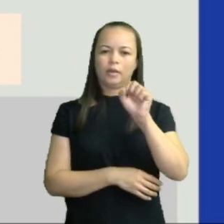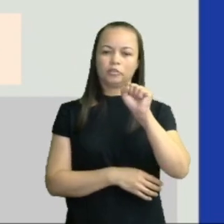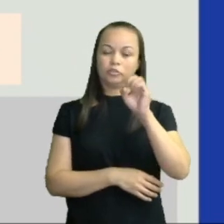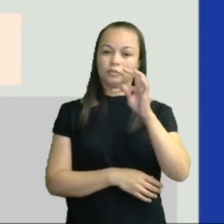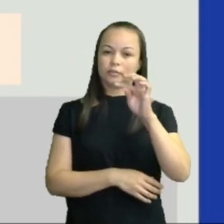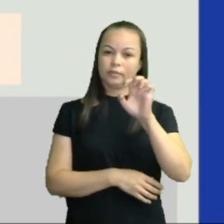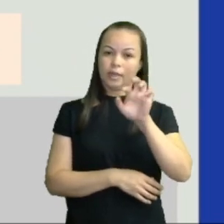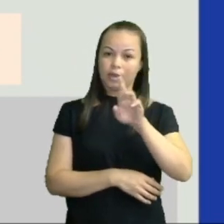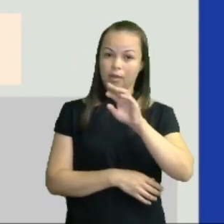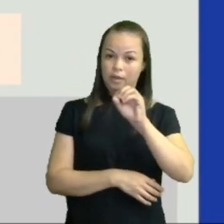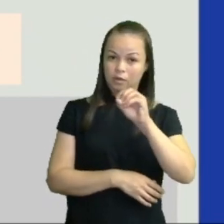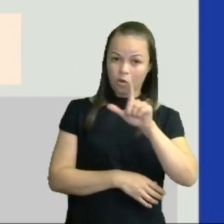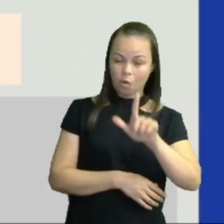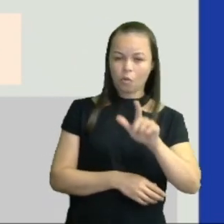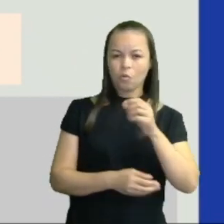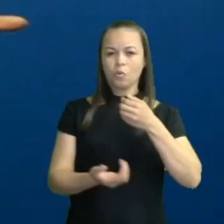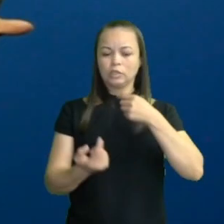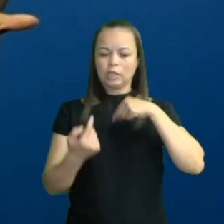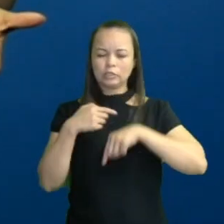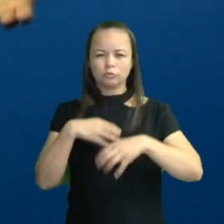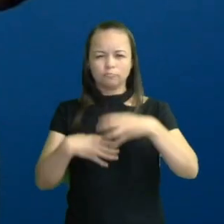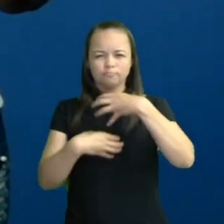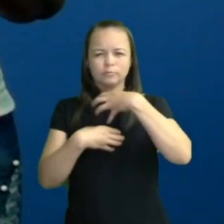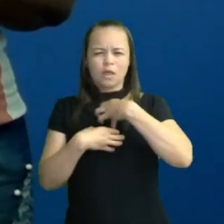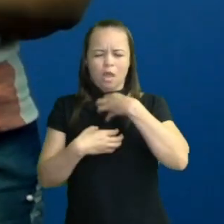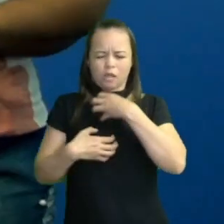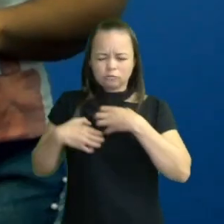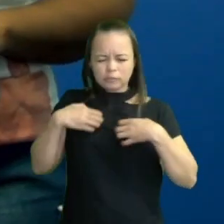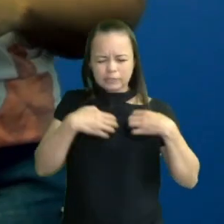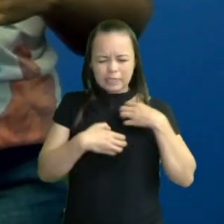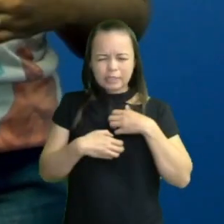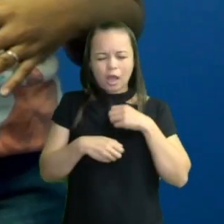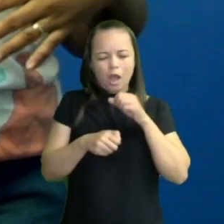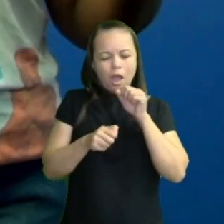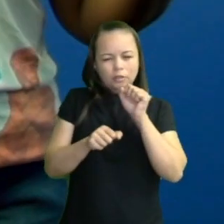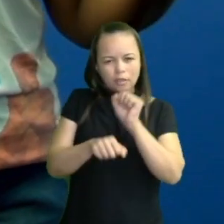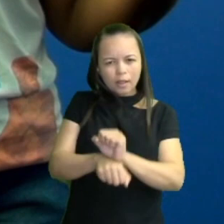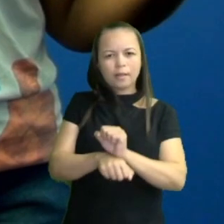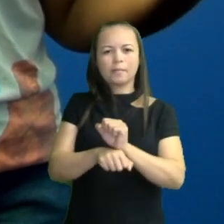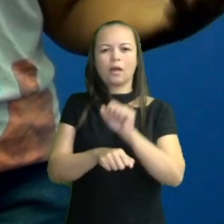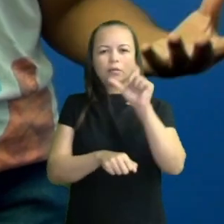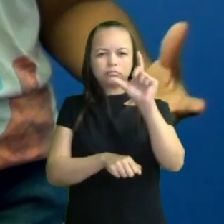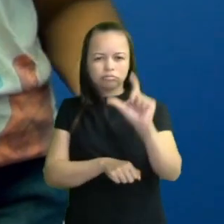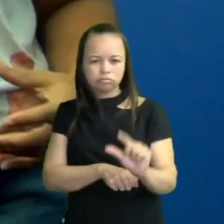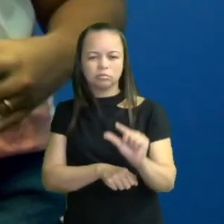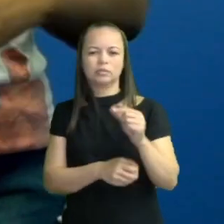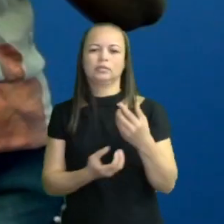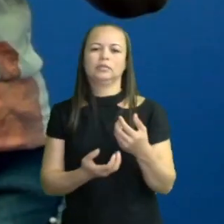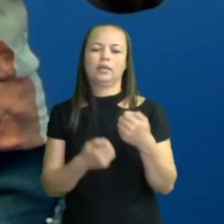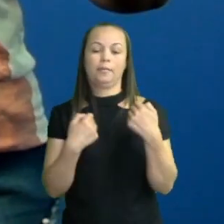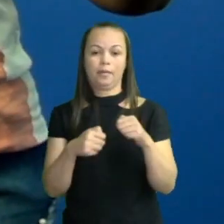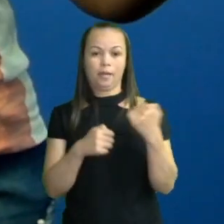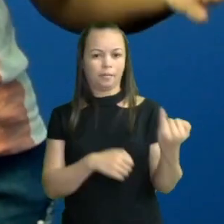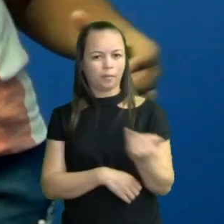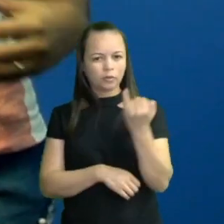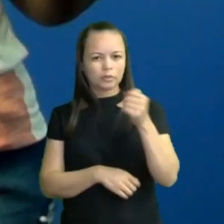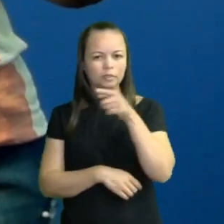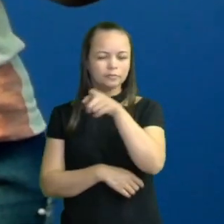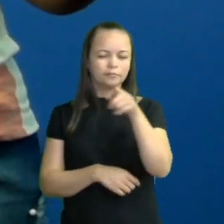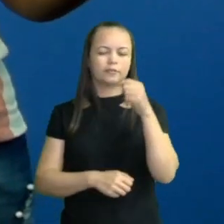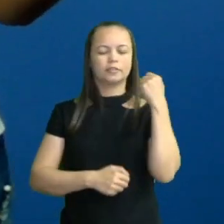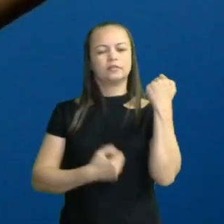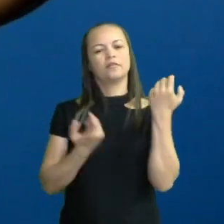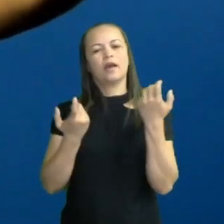reduz a ansiedade e o estresse. Então é importante que você faça exercícios físicos, que você vai passear,